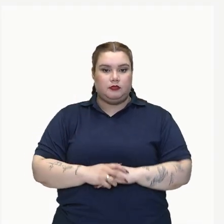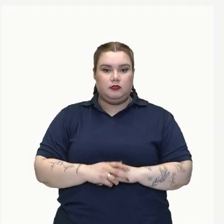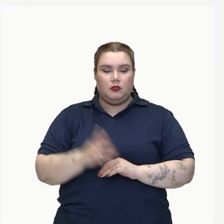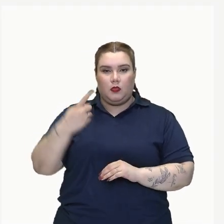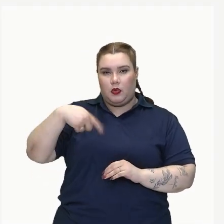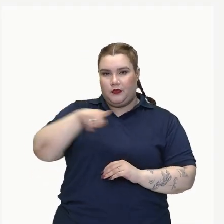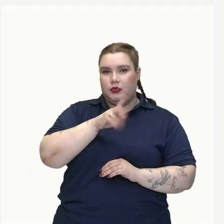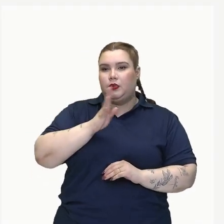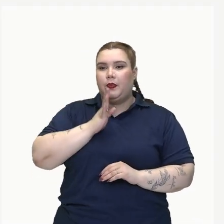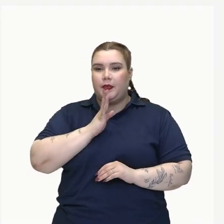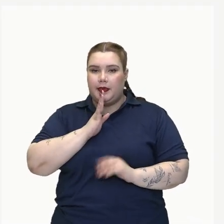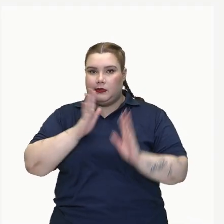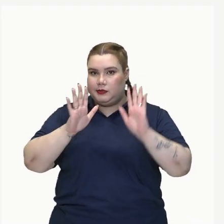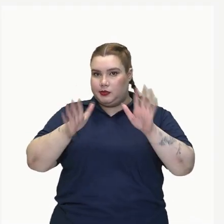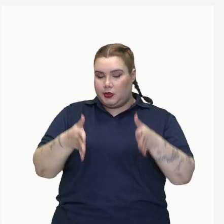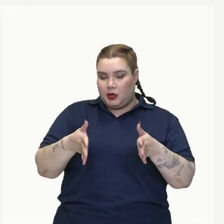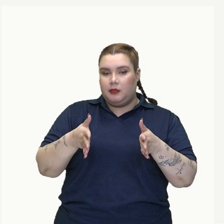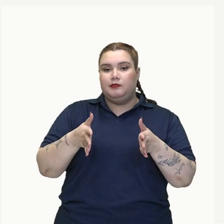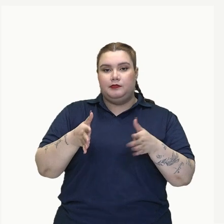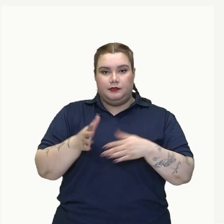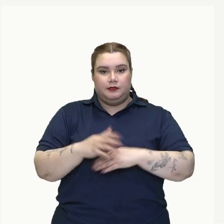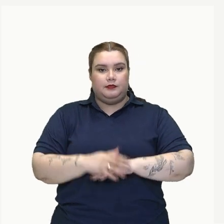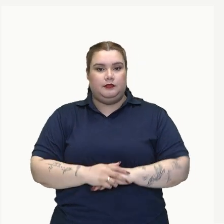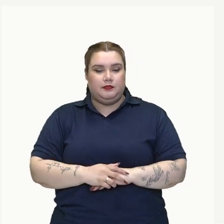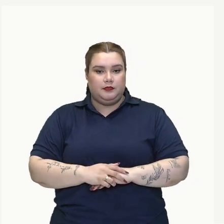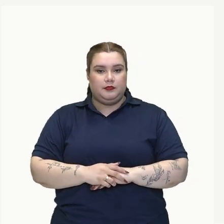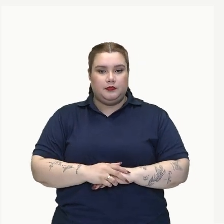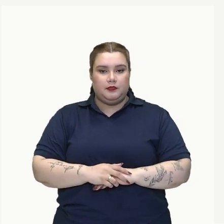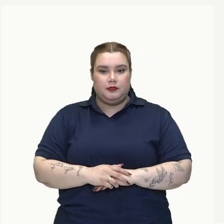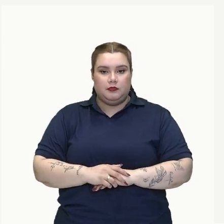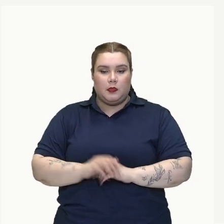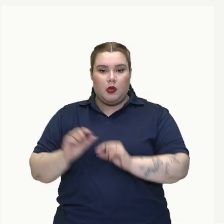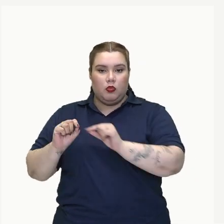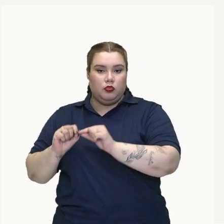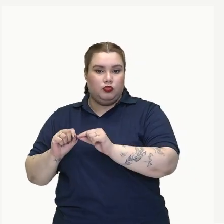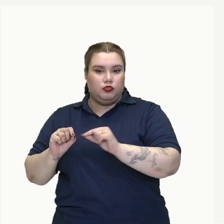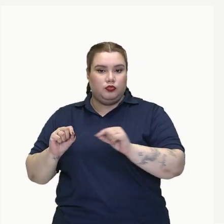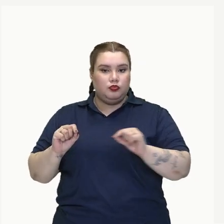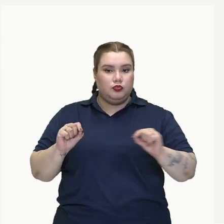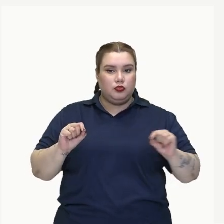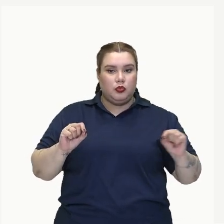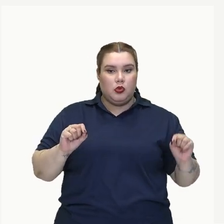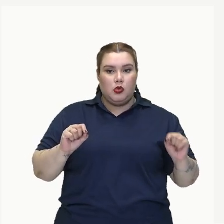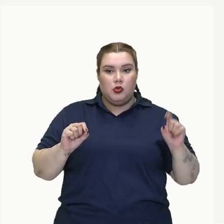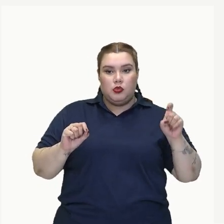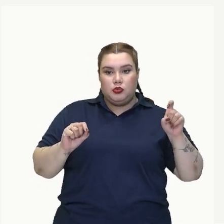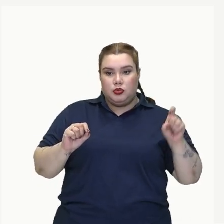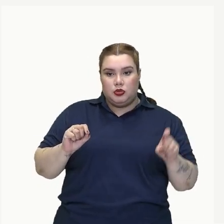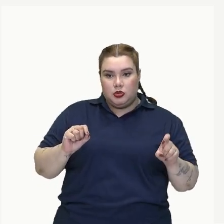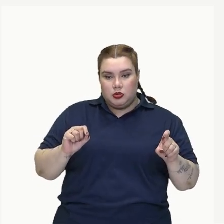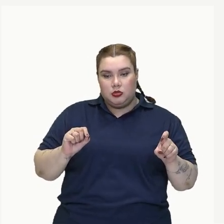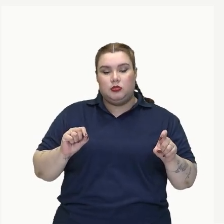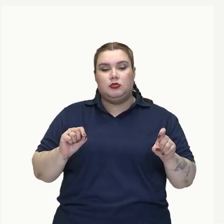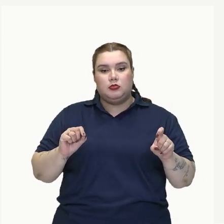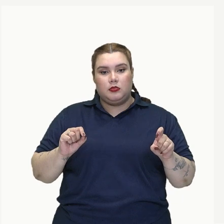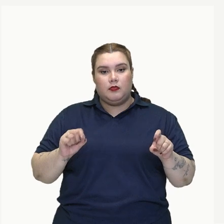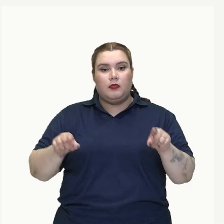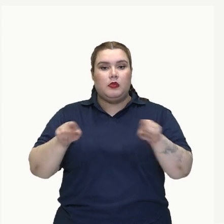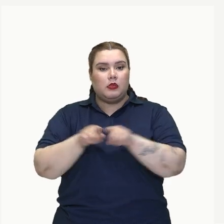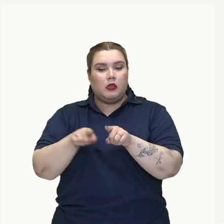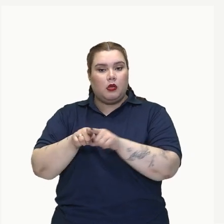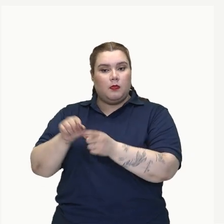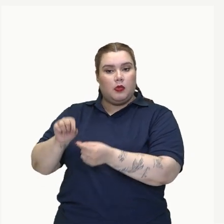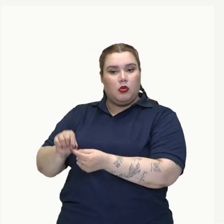isso, né? Então, vamos chamar aqui eixo X, ou então eixo das abscissas, e um outro